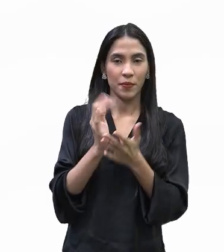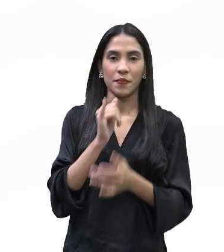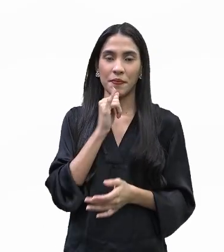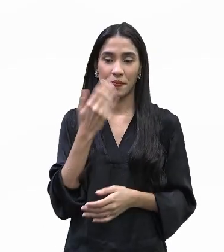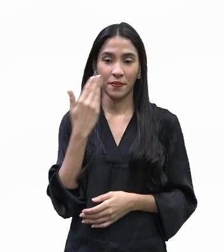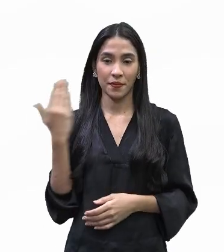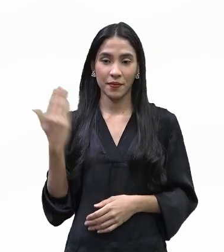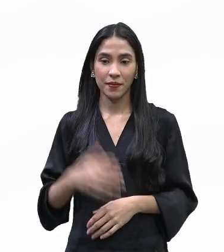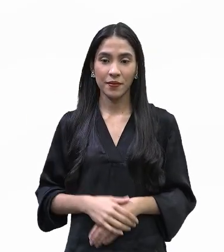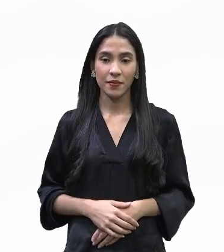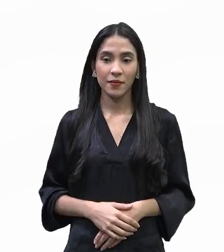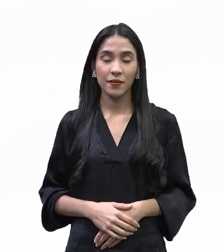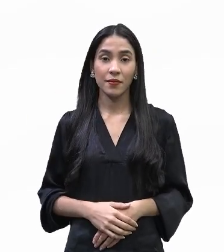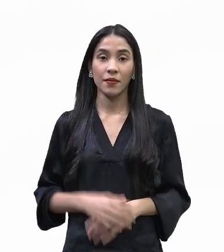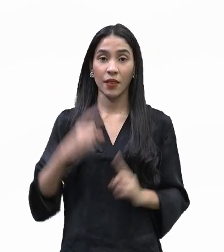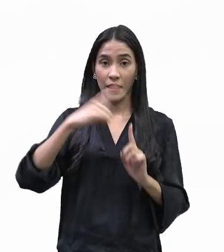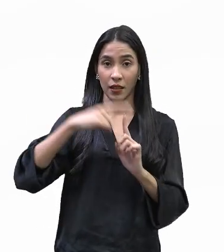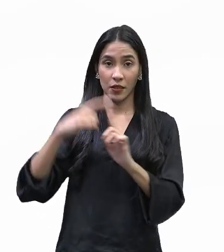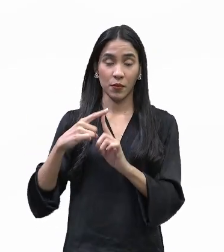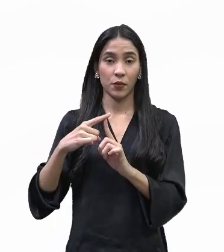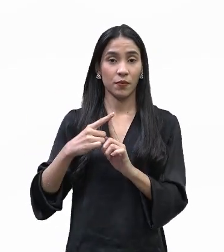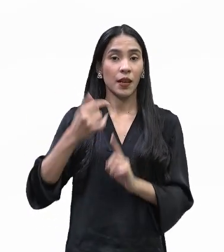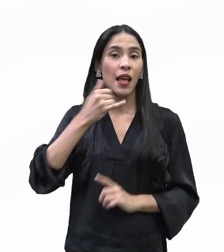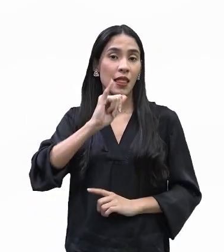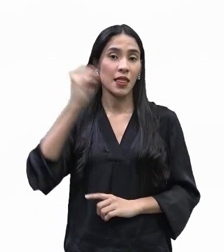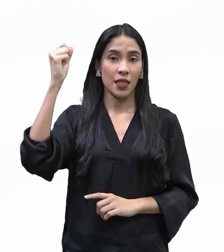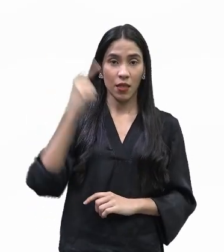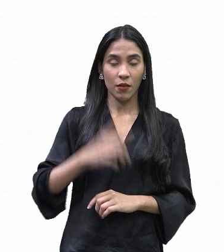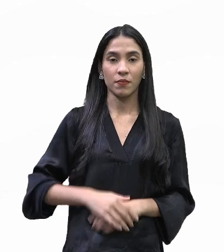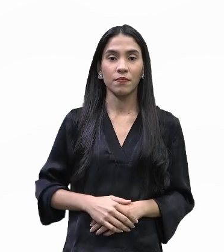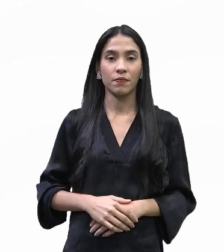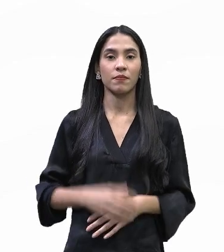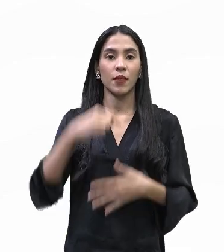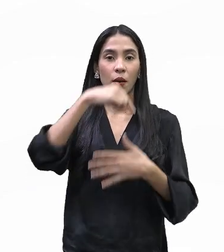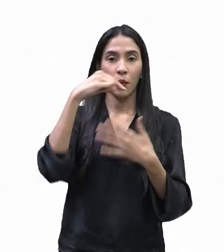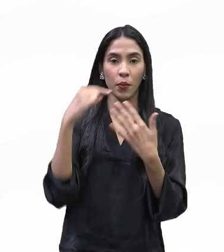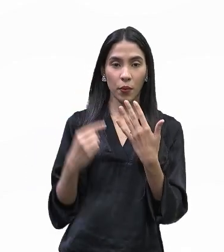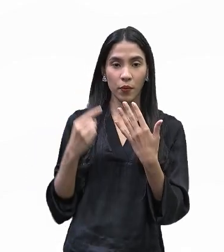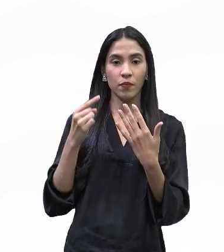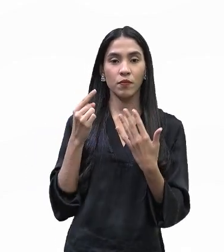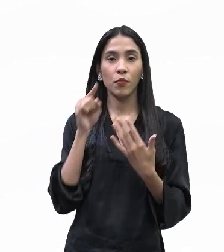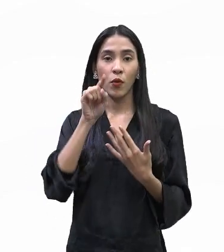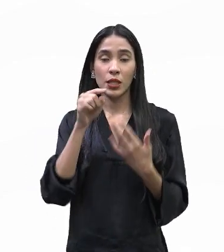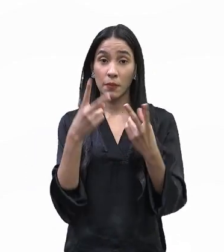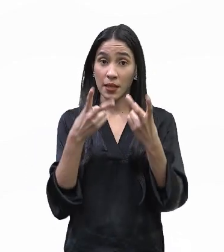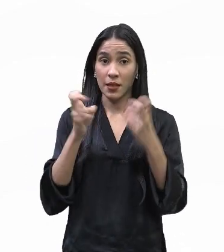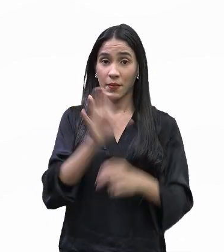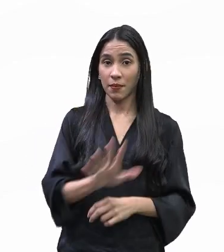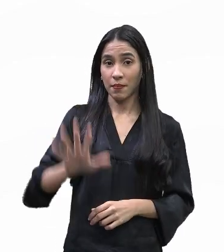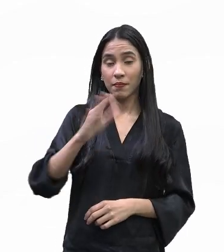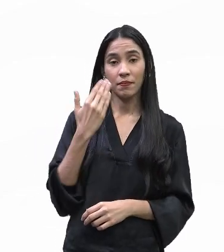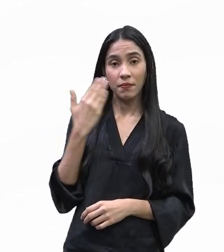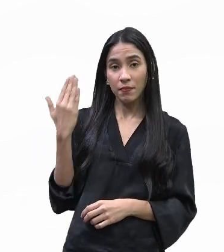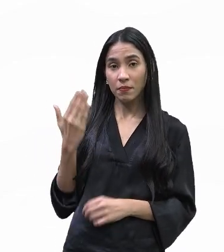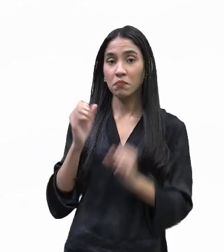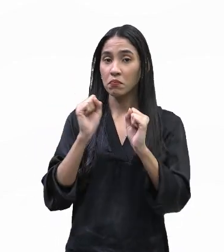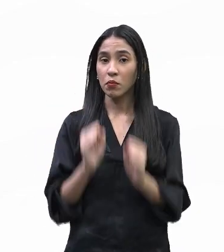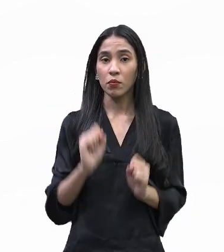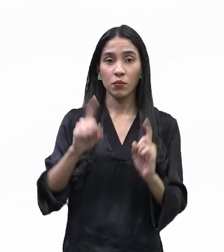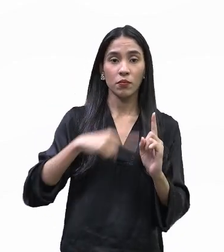só. Então, tipos de energia solar, né? A gente tem todos esses aí que você está observando. Ela pode ser do